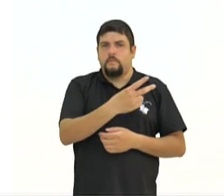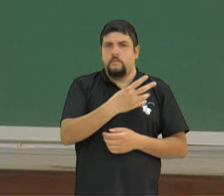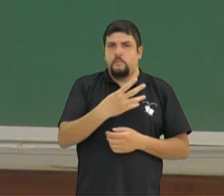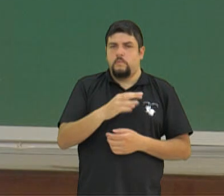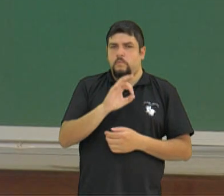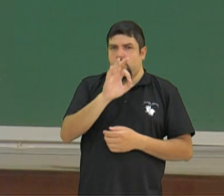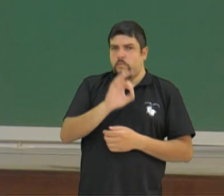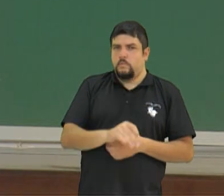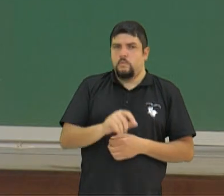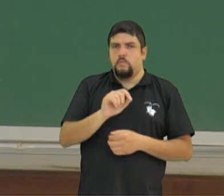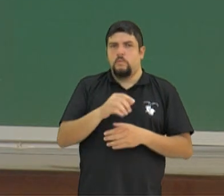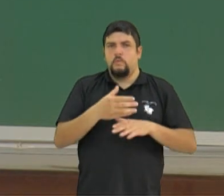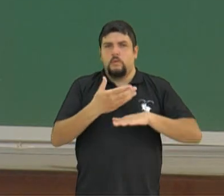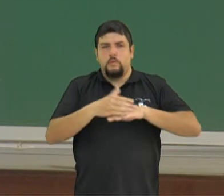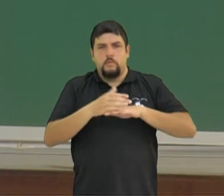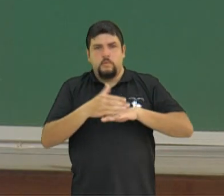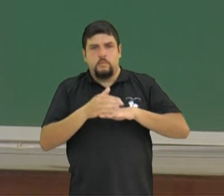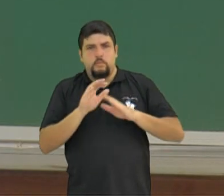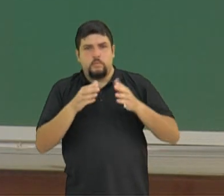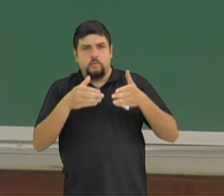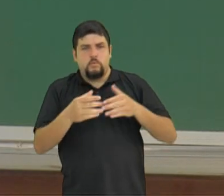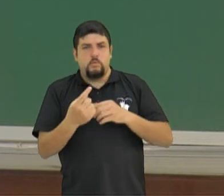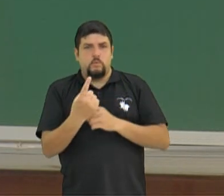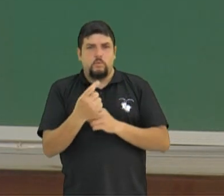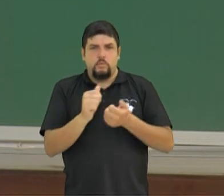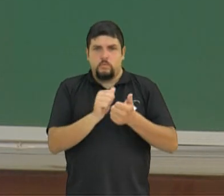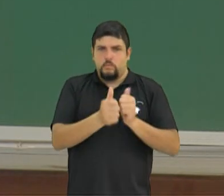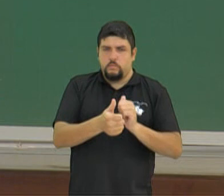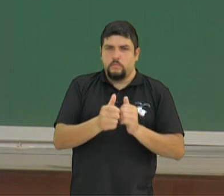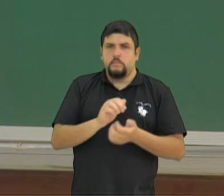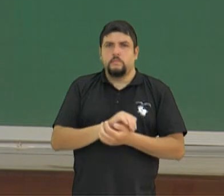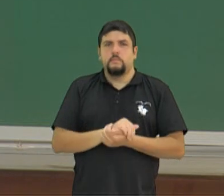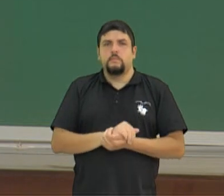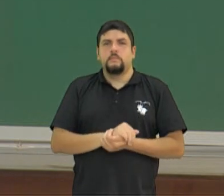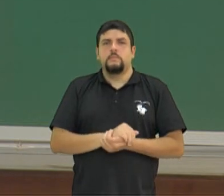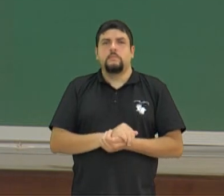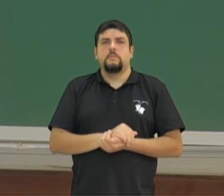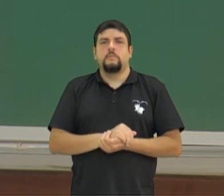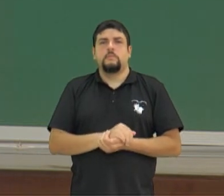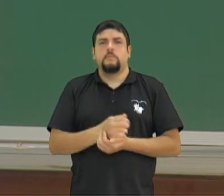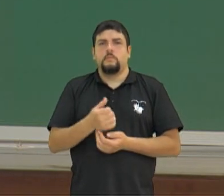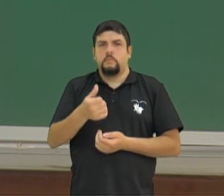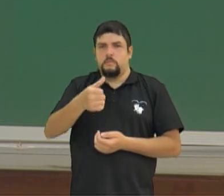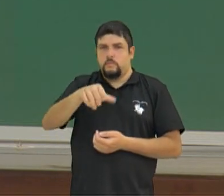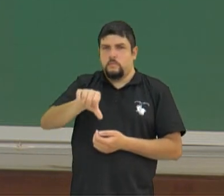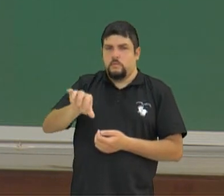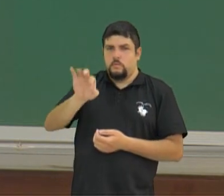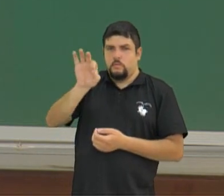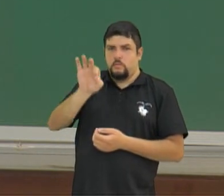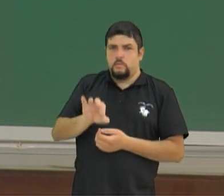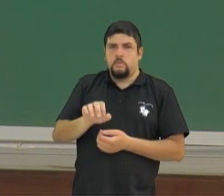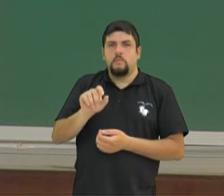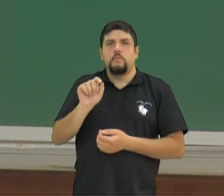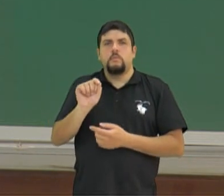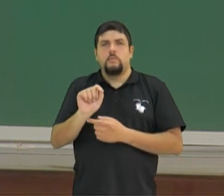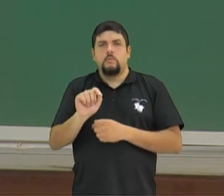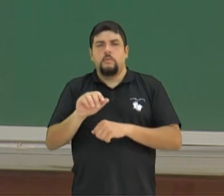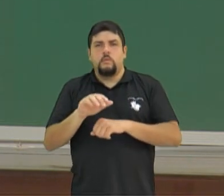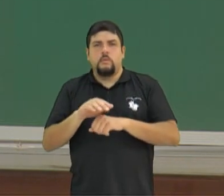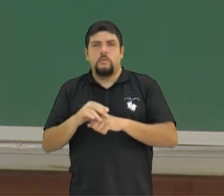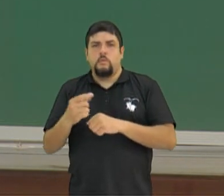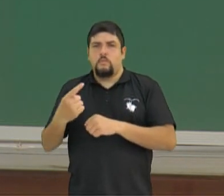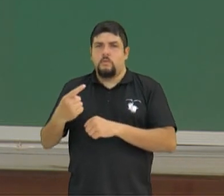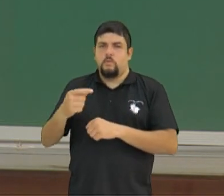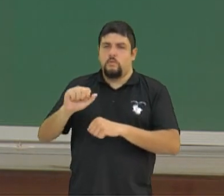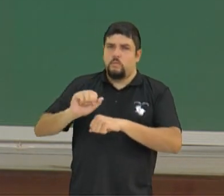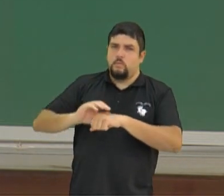espanhóis praticam um solo deporte, que eu já li aqui, e 19% praticam mais de uno.